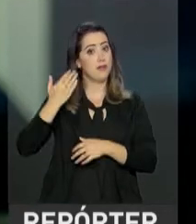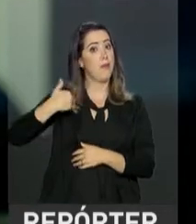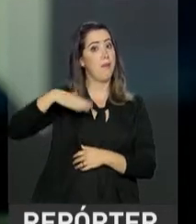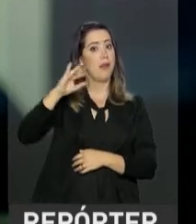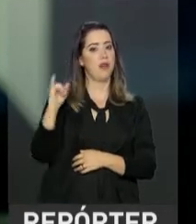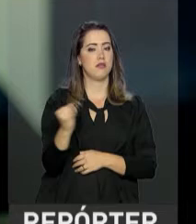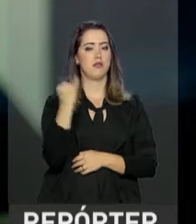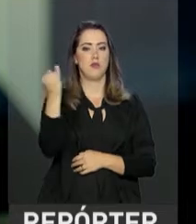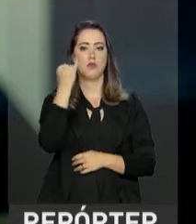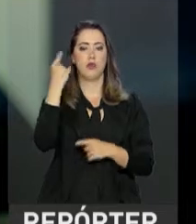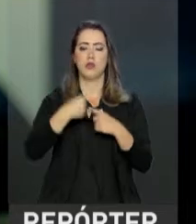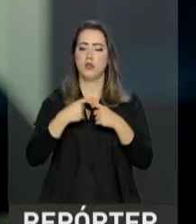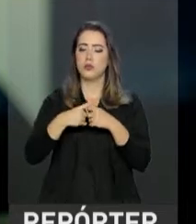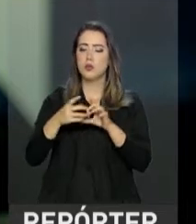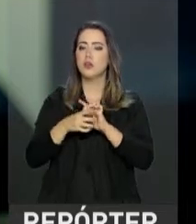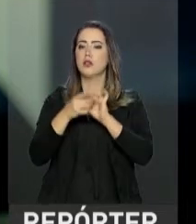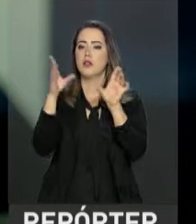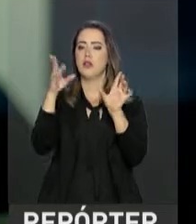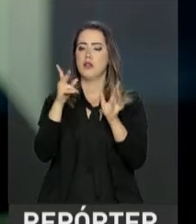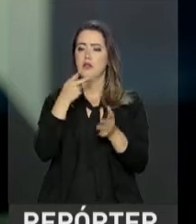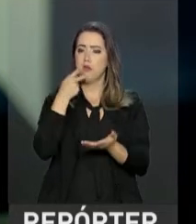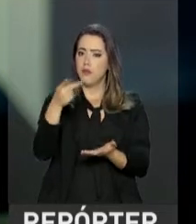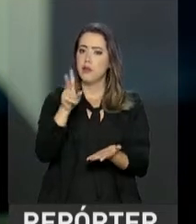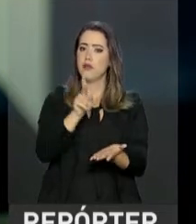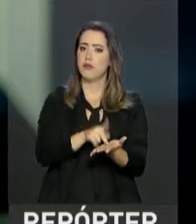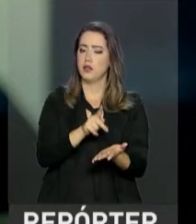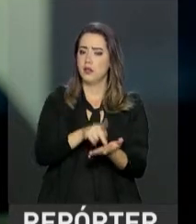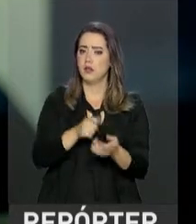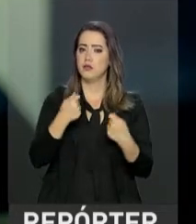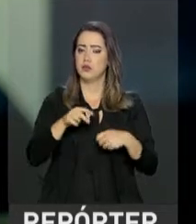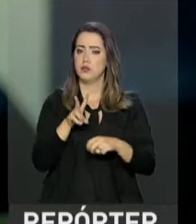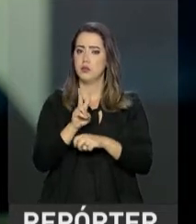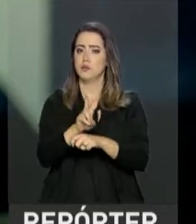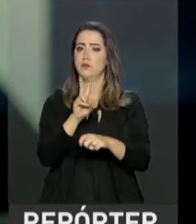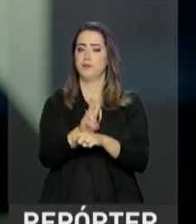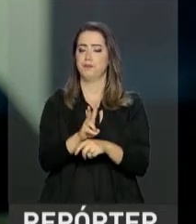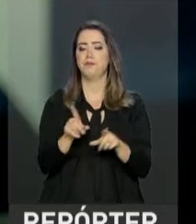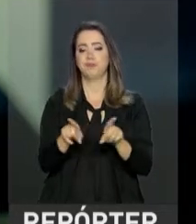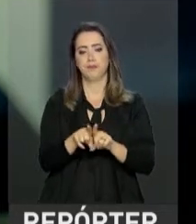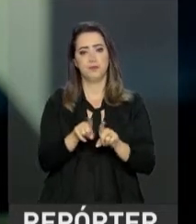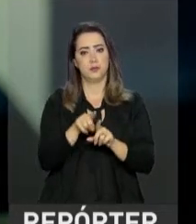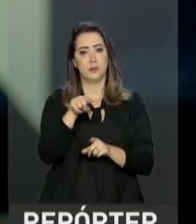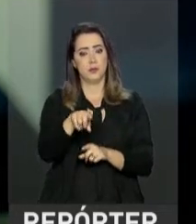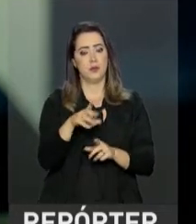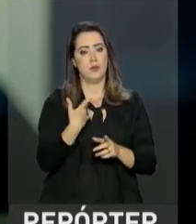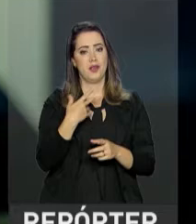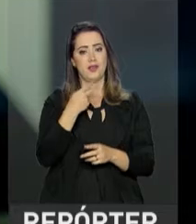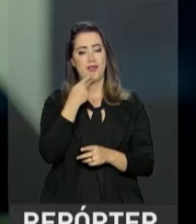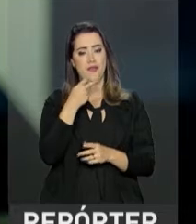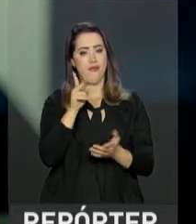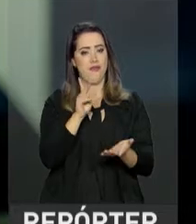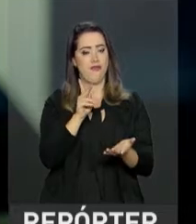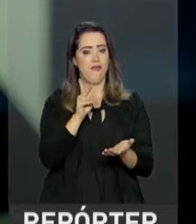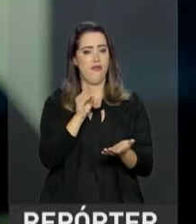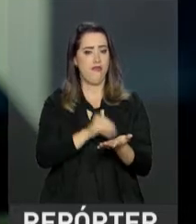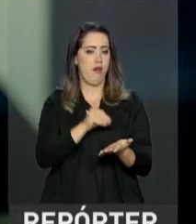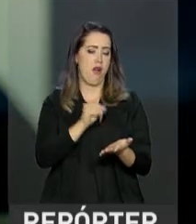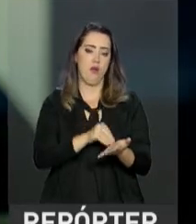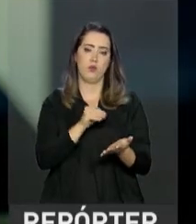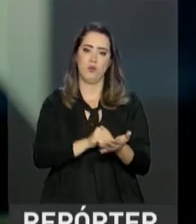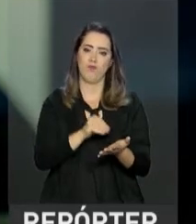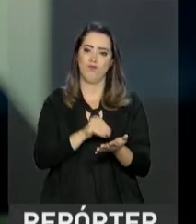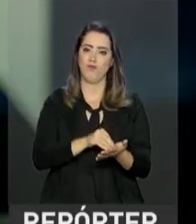um pilar essencial da democracia e é preciso defendê-la. Mas ressaltou que a desinformação provocada